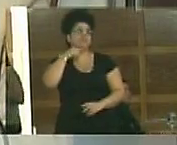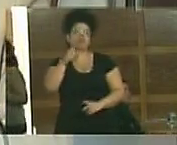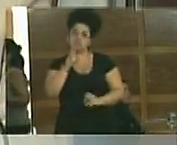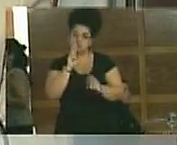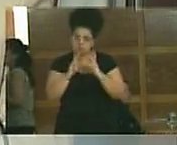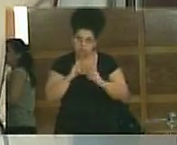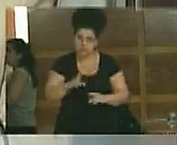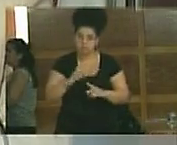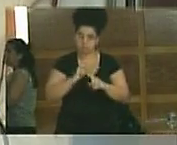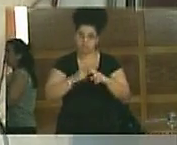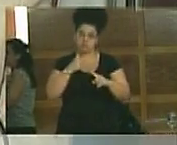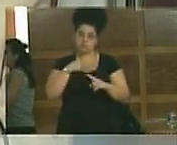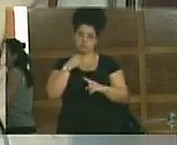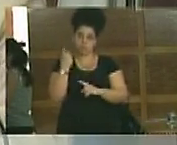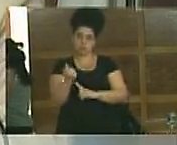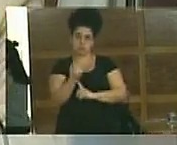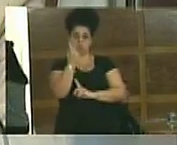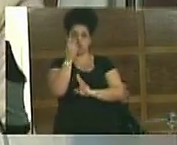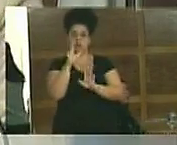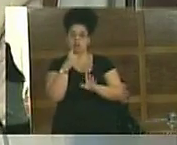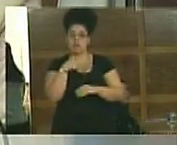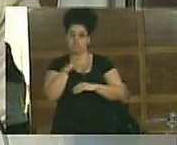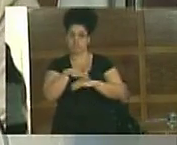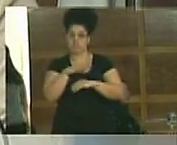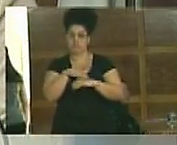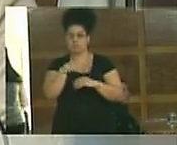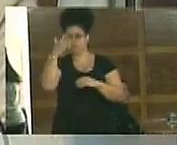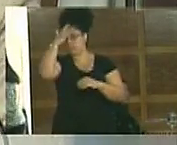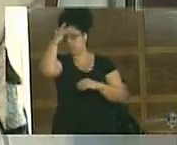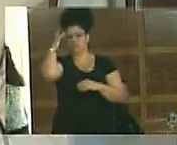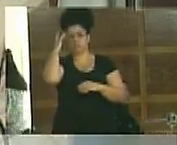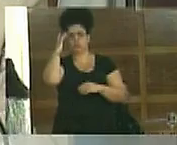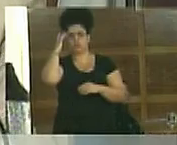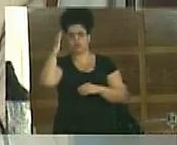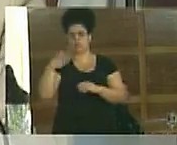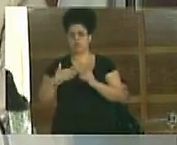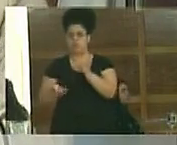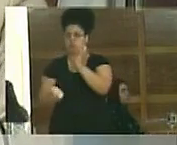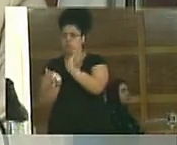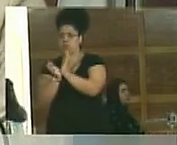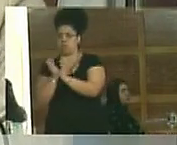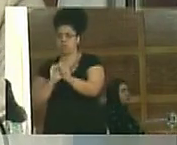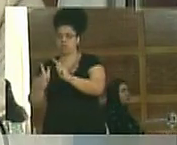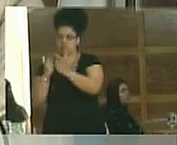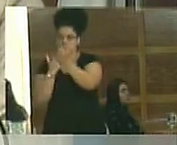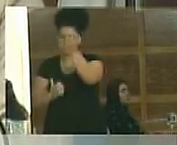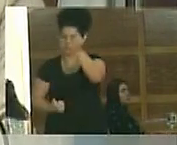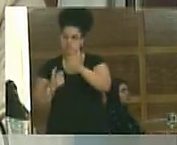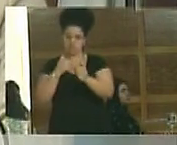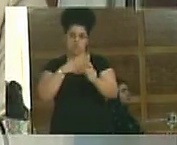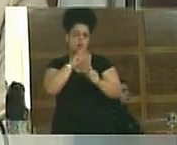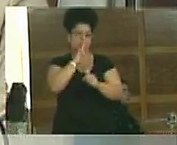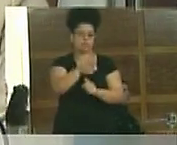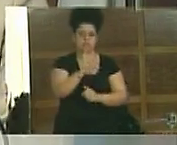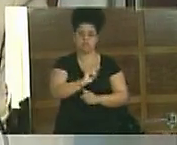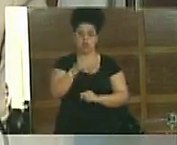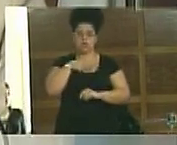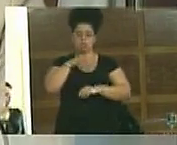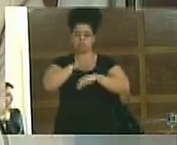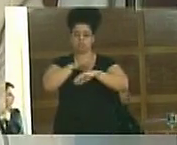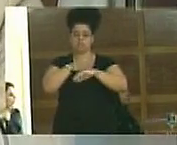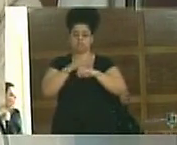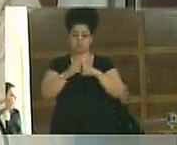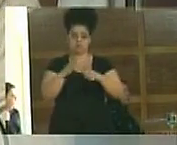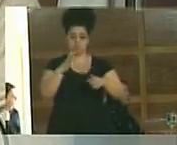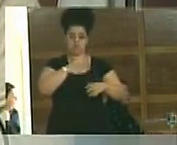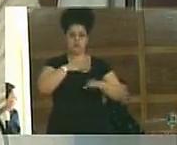só, mas eu prefiro que quando eu respondo sou eu. Ninguém responde por mim, mas eu estava ali respondendo justamente uma pessoa que... As pessoas têm que saber